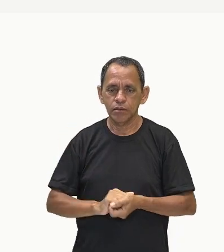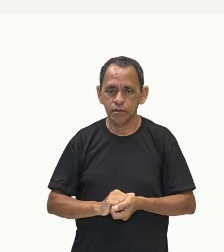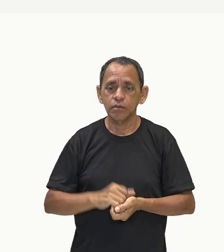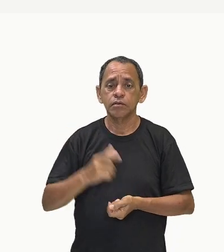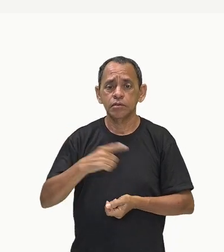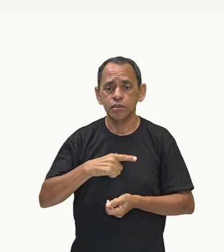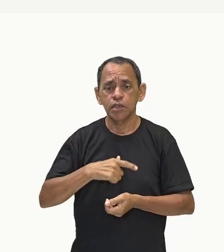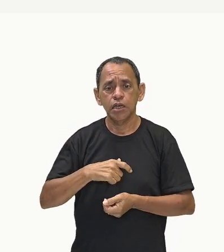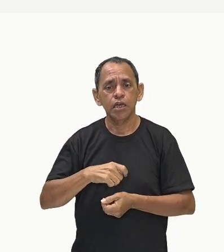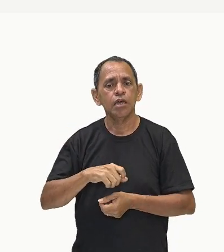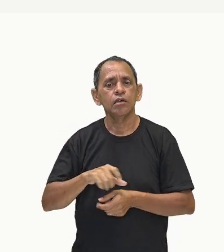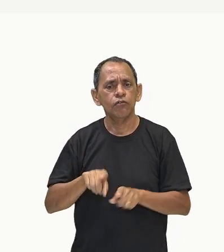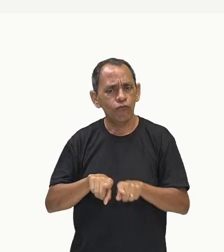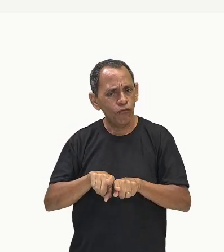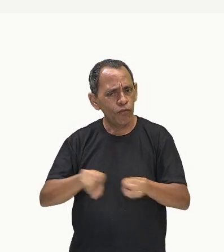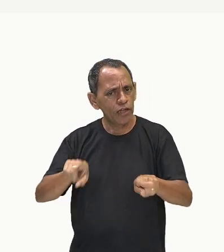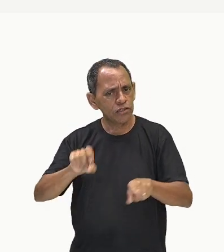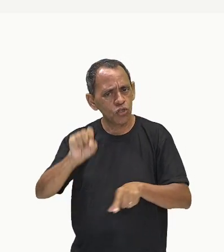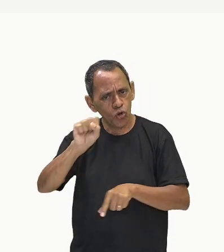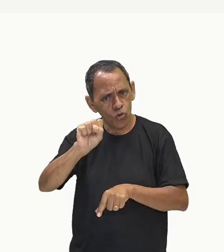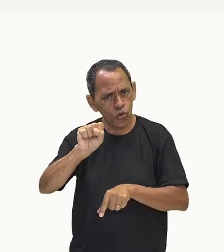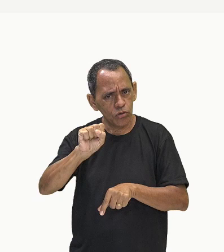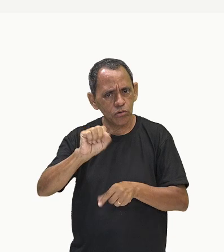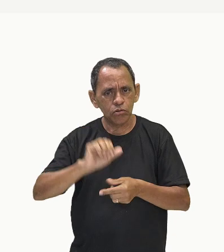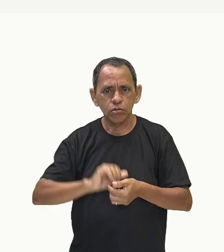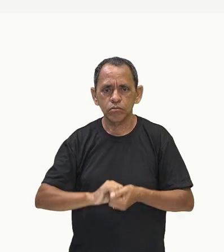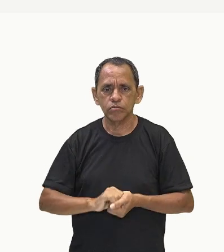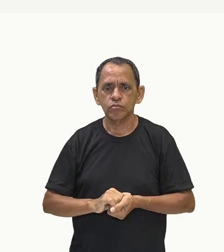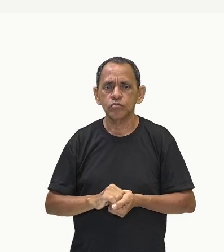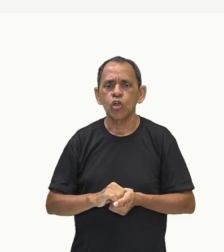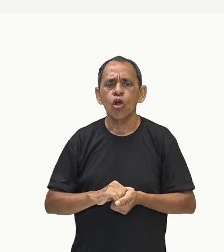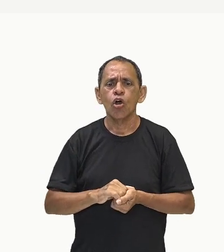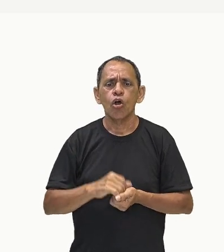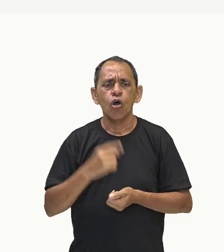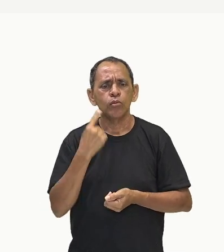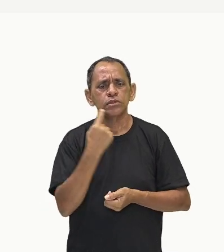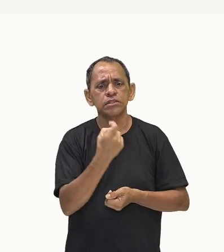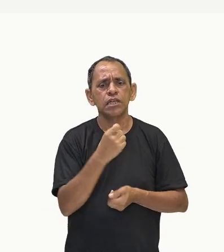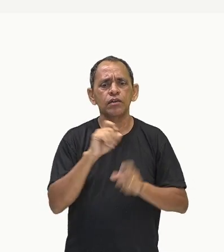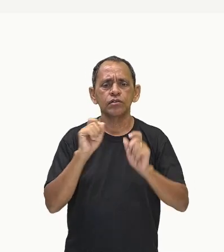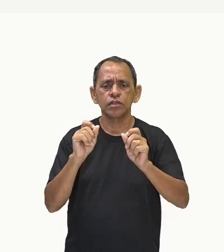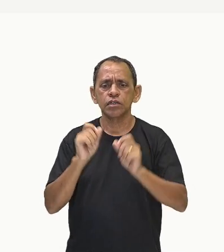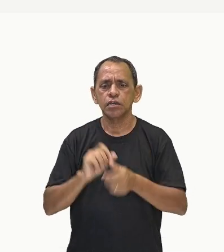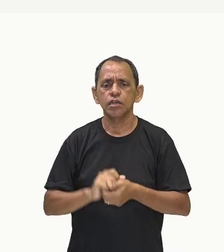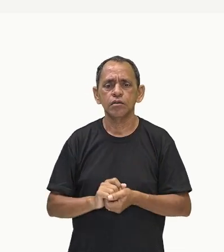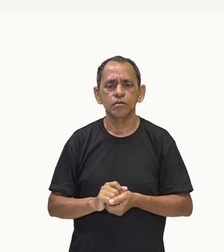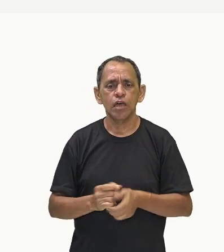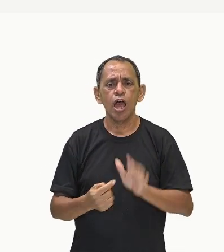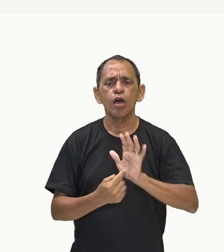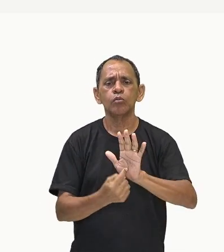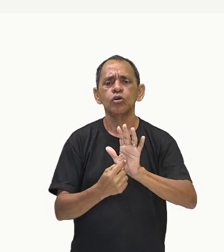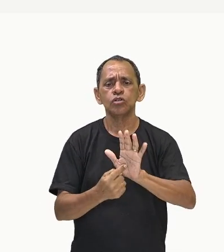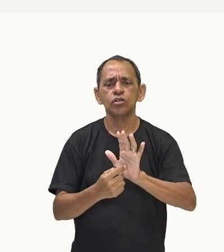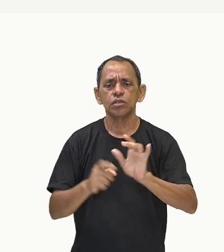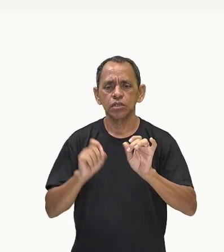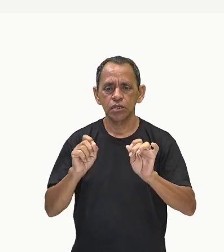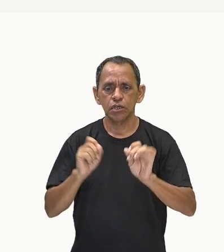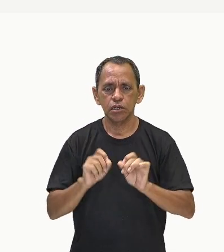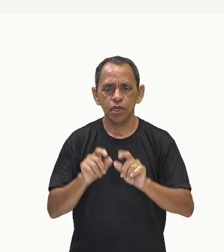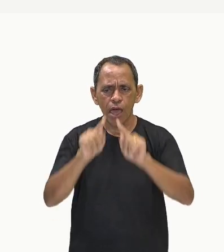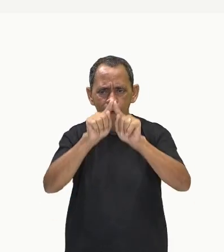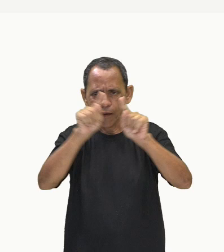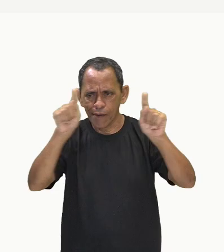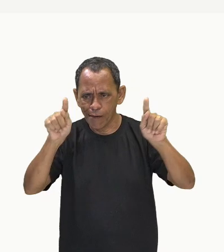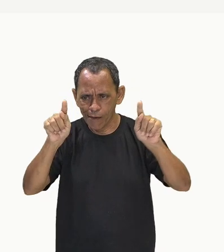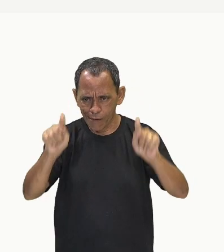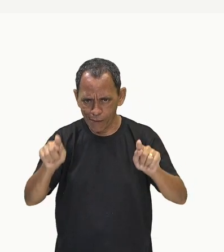vértices. Observe o seguinte, que nós temos esse vértice aqui, então daqui nós temos o quê? A projeção de uma aresta, a projeção de uma outra aresta e a